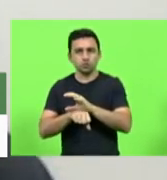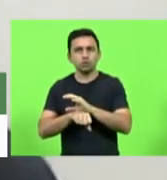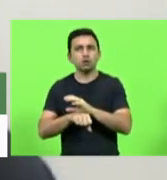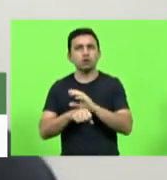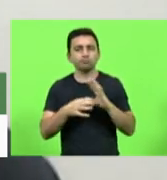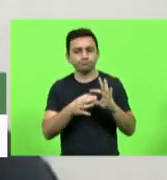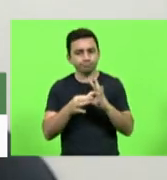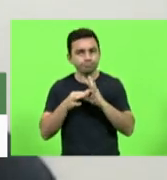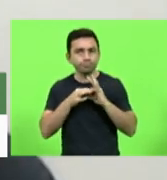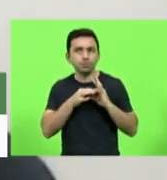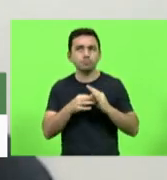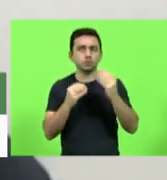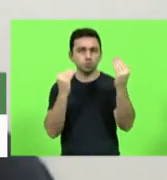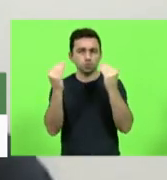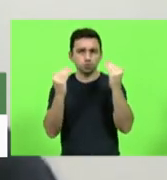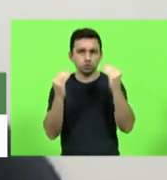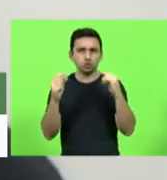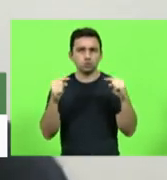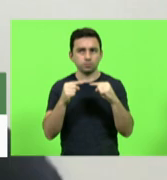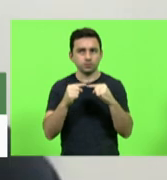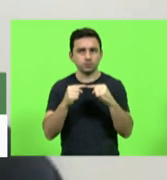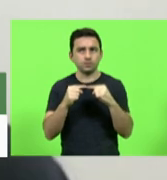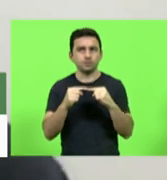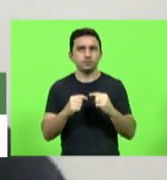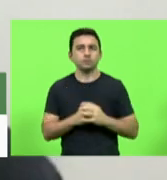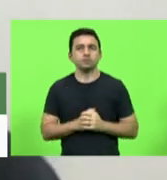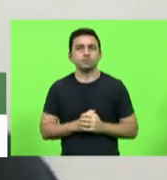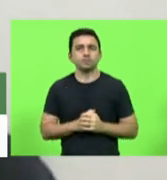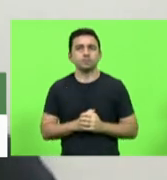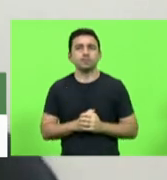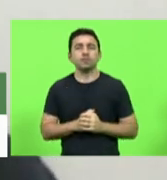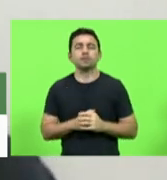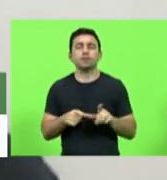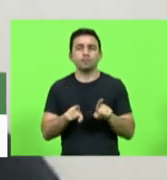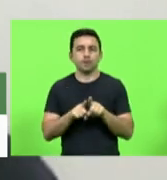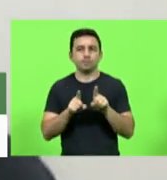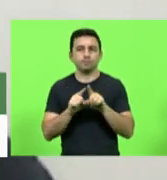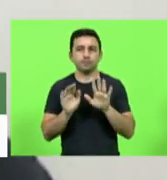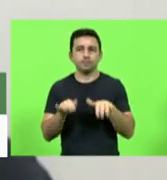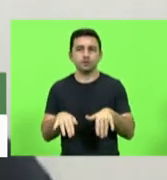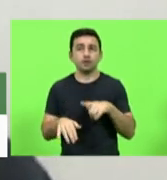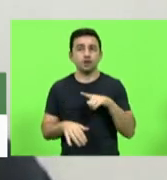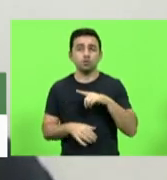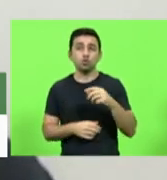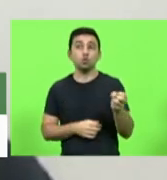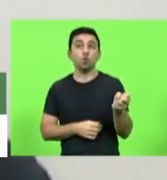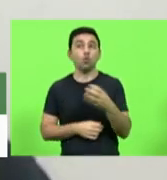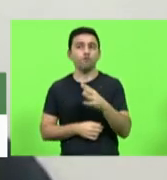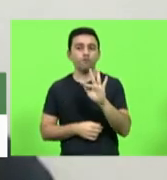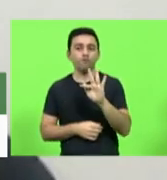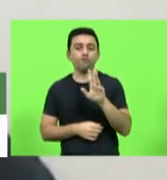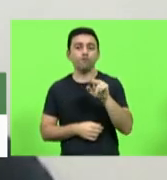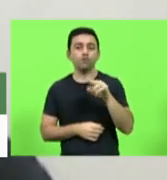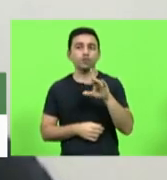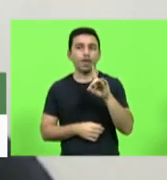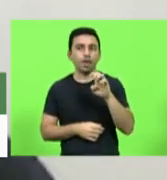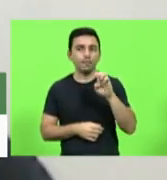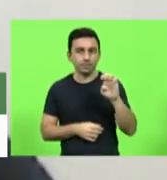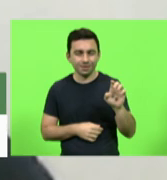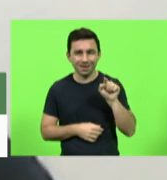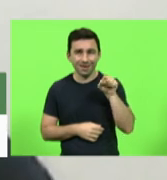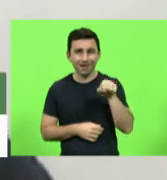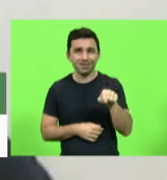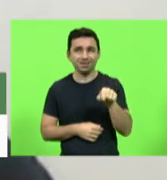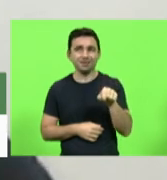própria educação que a gente constituiu nessa interface. E aí, para fechar, nós temos o novo Fundeb, que foi constitucionalizado, né?